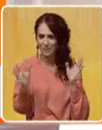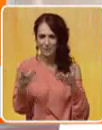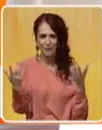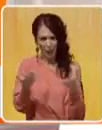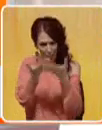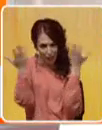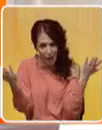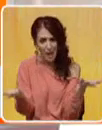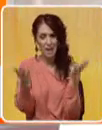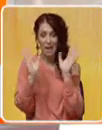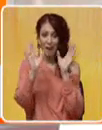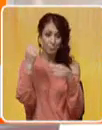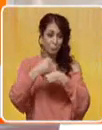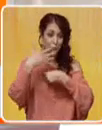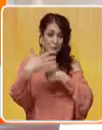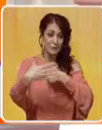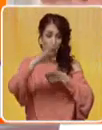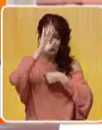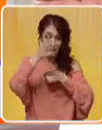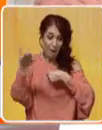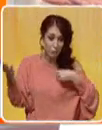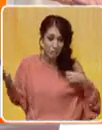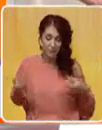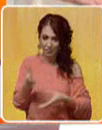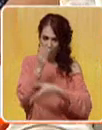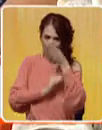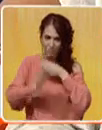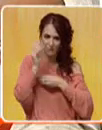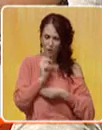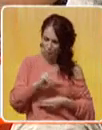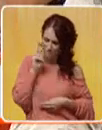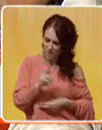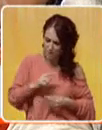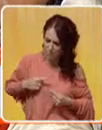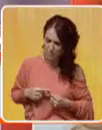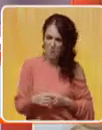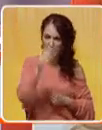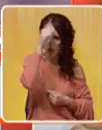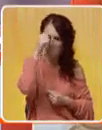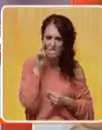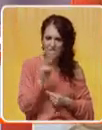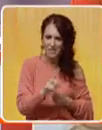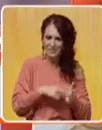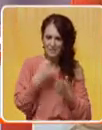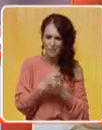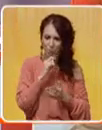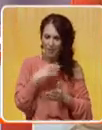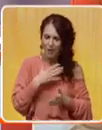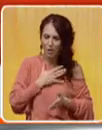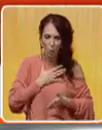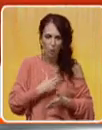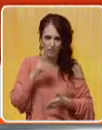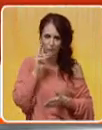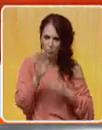não é assim ass sãoos do Ofício vocês sabem muito bem eu também vos vejo todos os domingos e deixa-me dizer que sou o vosso